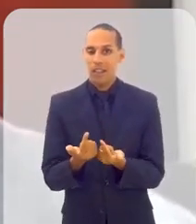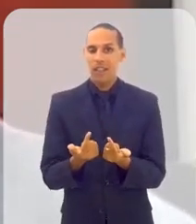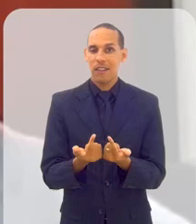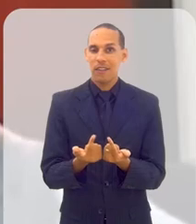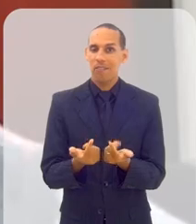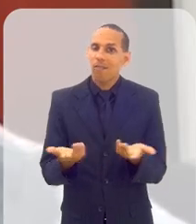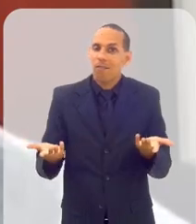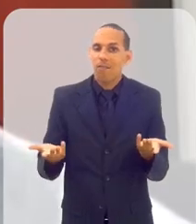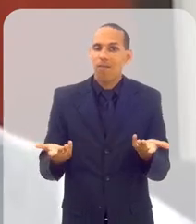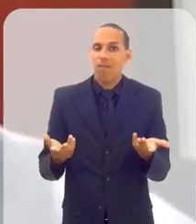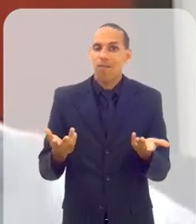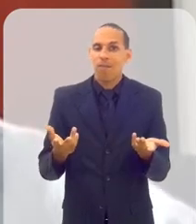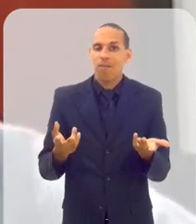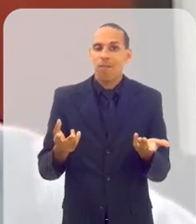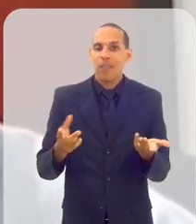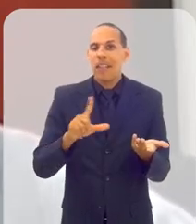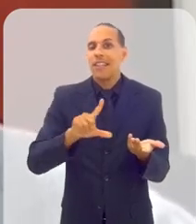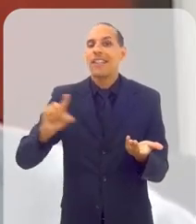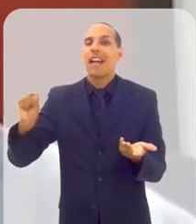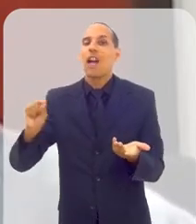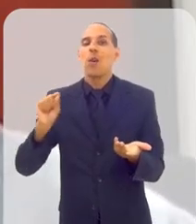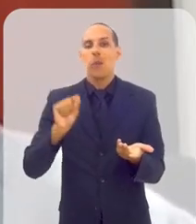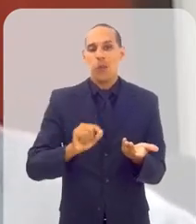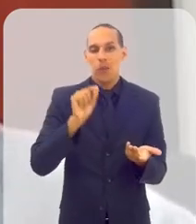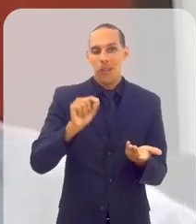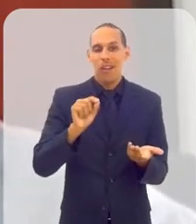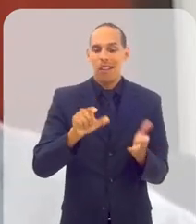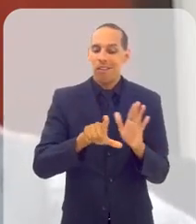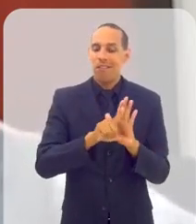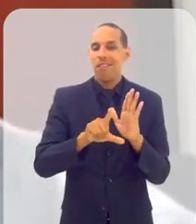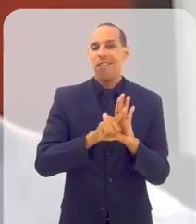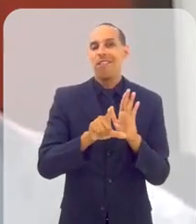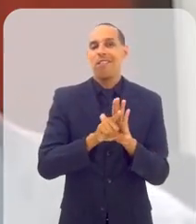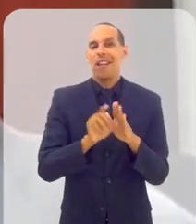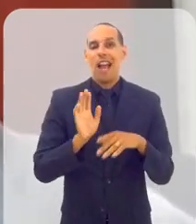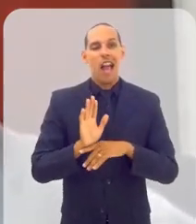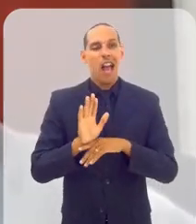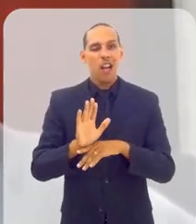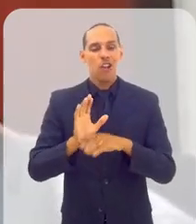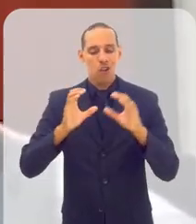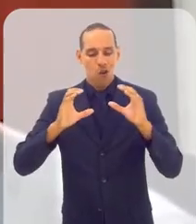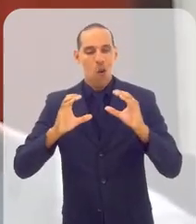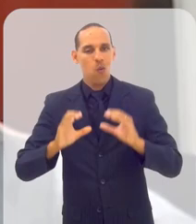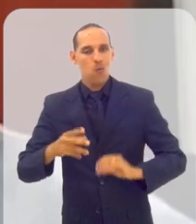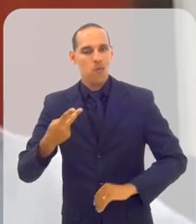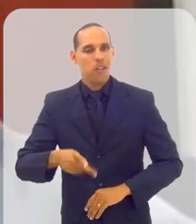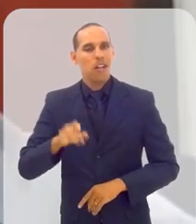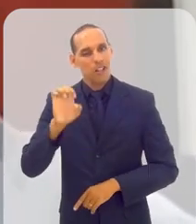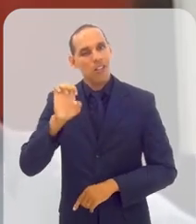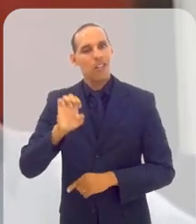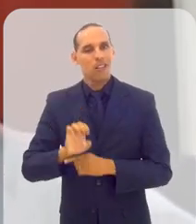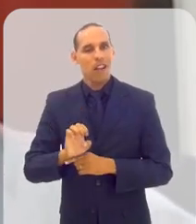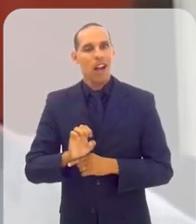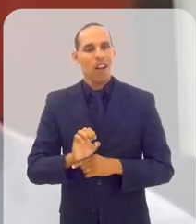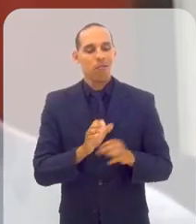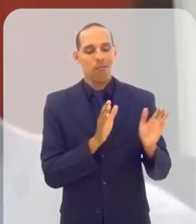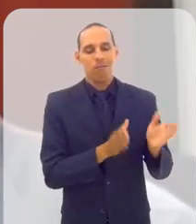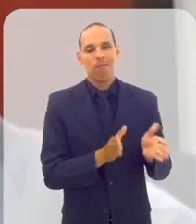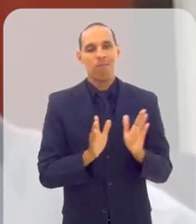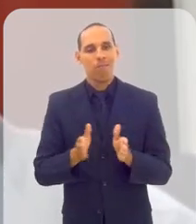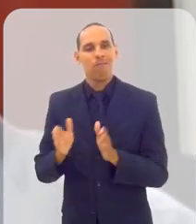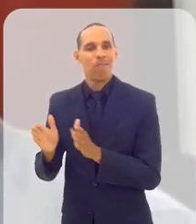AERJ, de onde emanam aí as legislações que disciplinam a conduta do Estado.